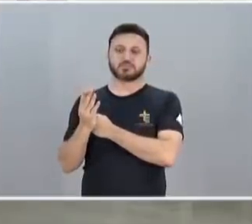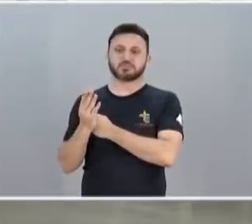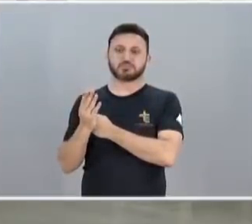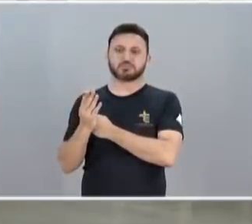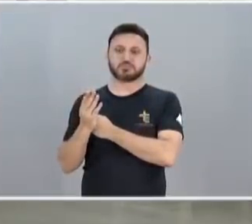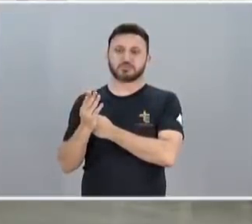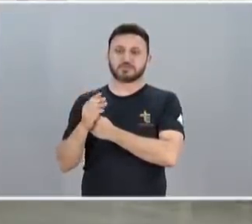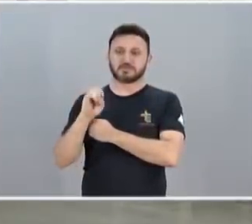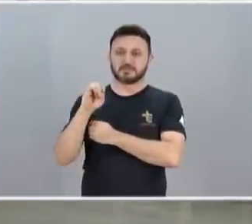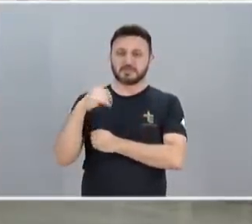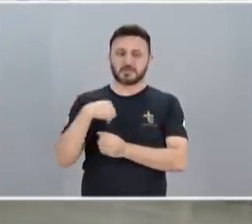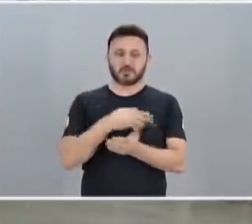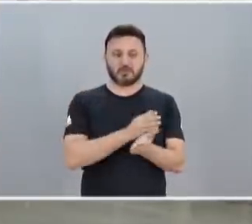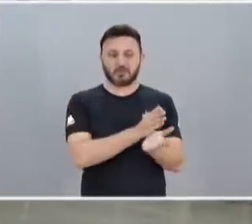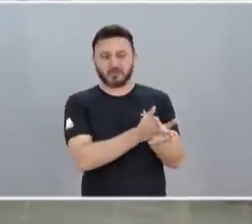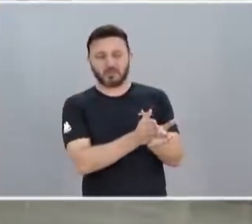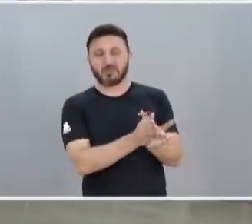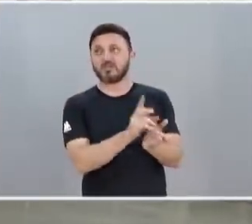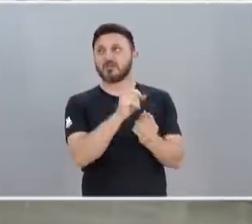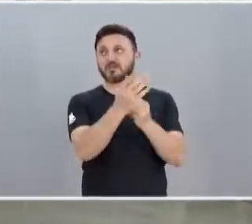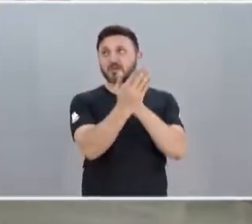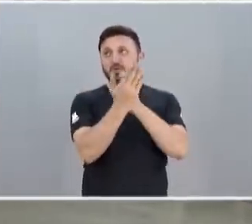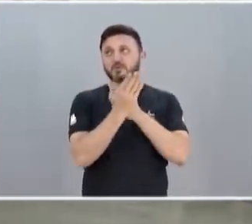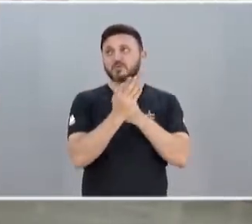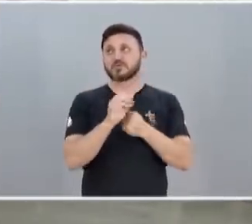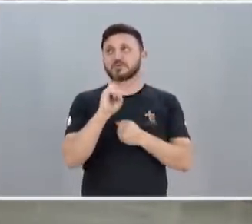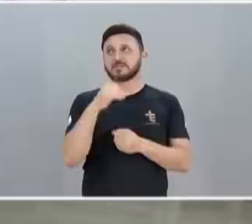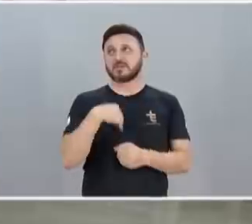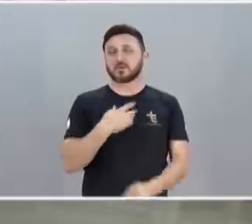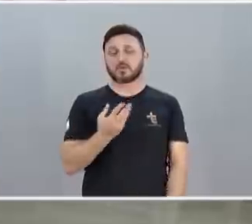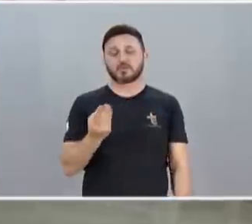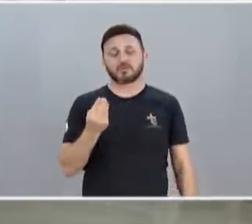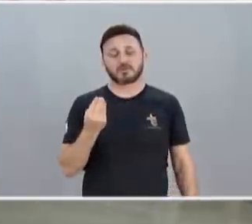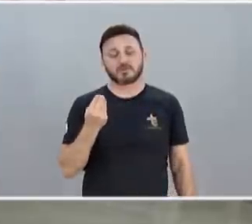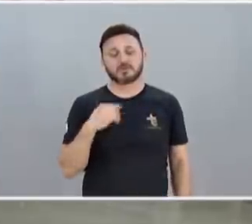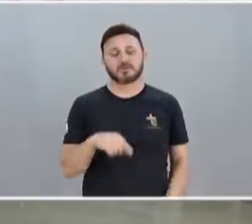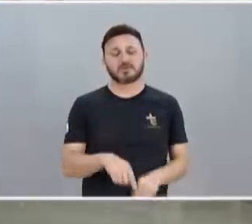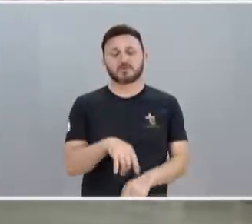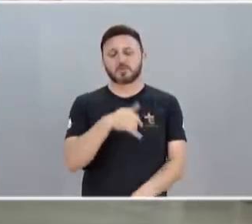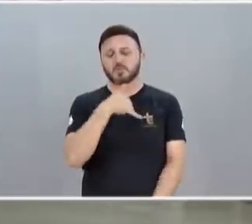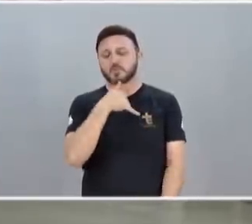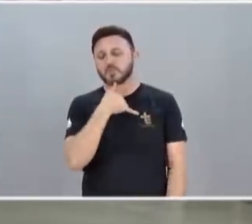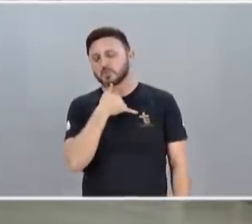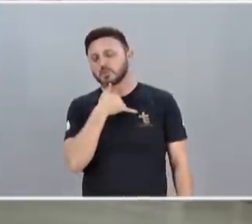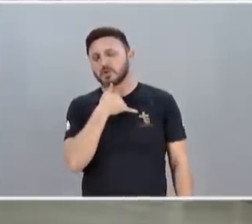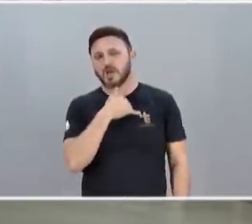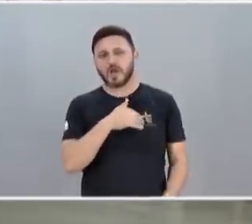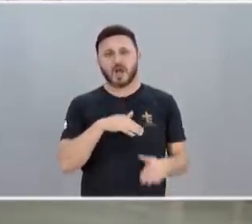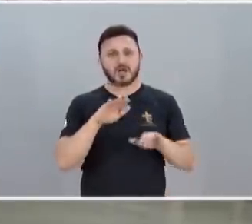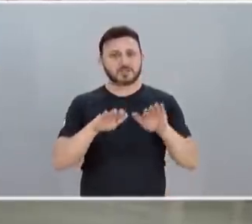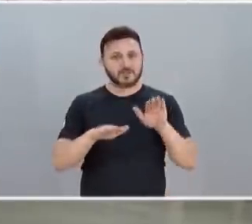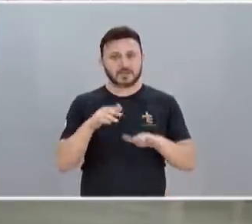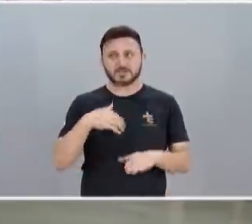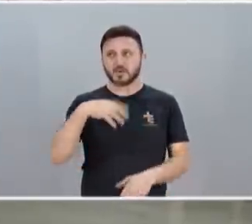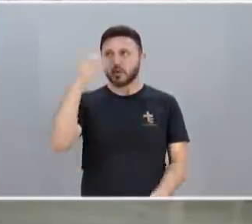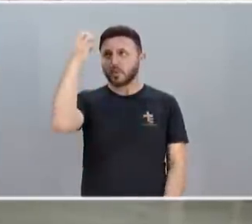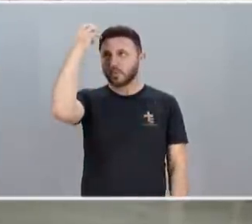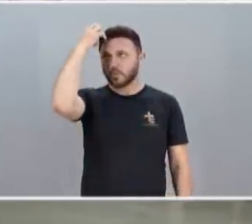aonde eu tenho tropeçado, aonde eu estou desanimando. Às vezes não é culpa, é o